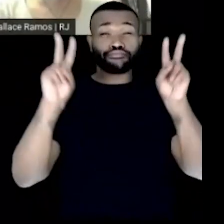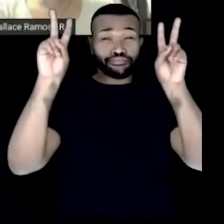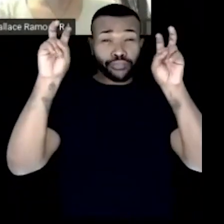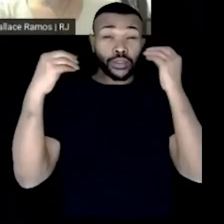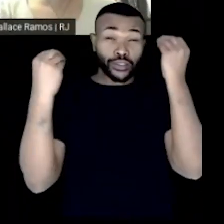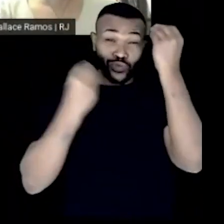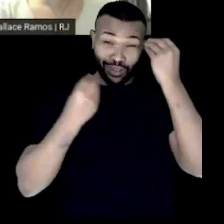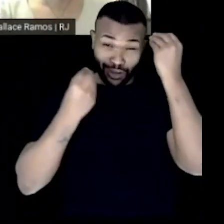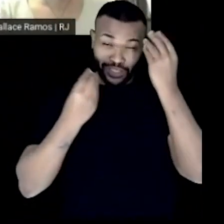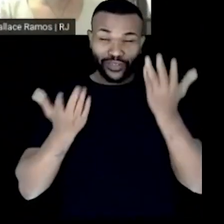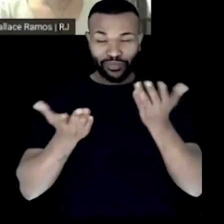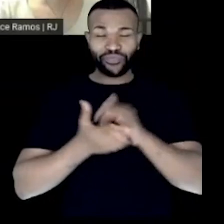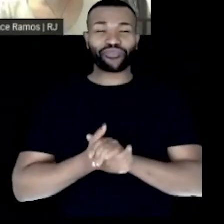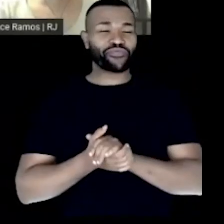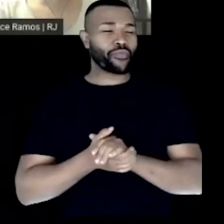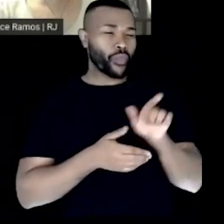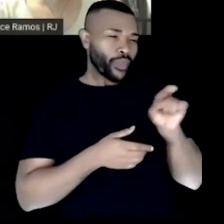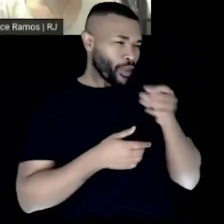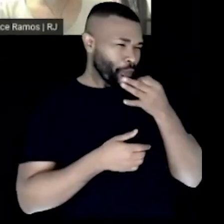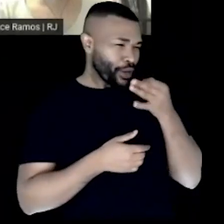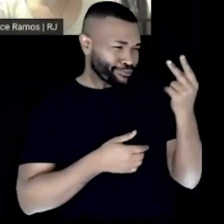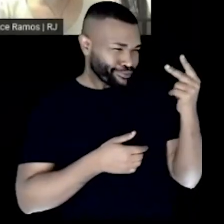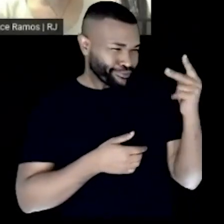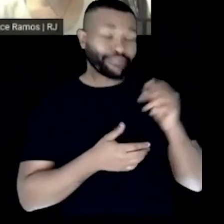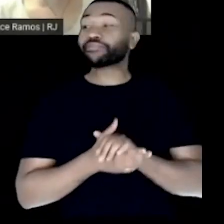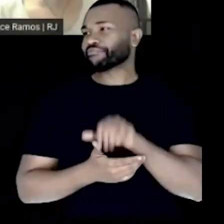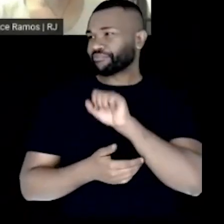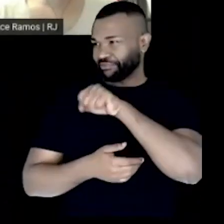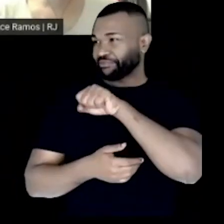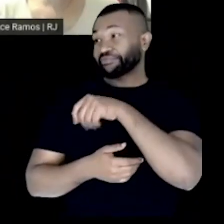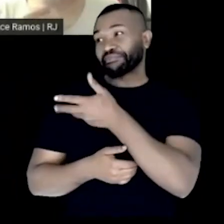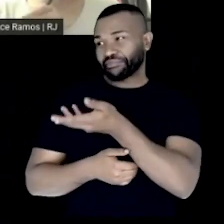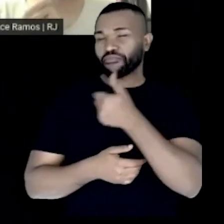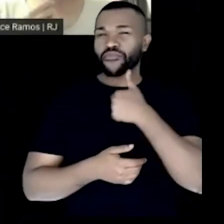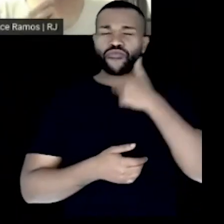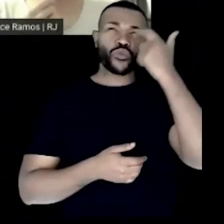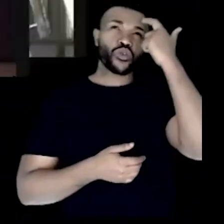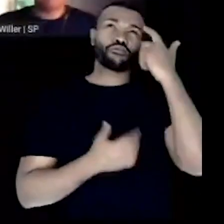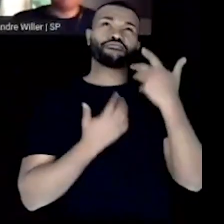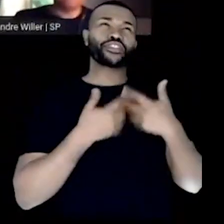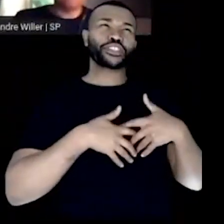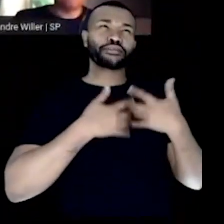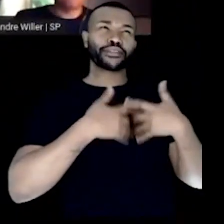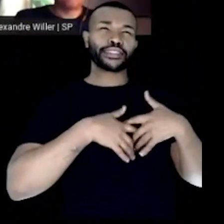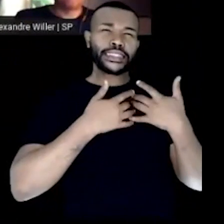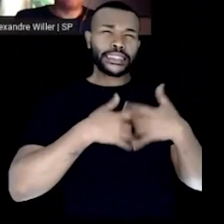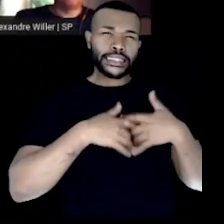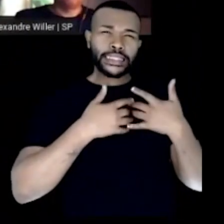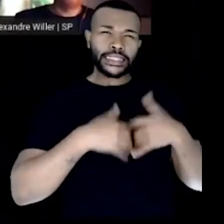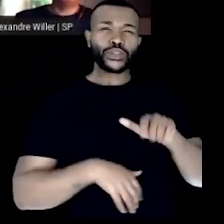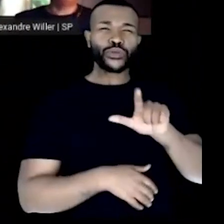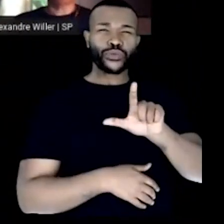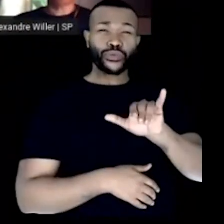humana. Wallace, agora eu queria que você comentasse, por favor. Sim, fiquei pensando muito,